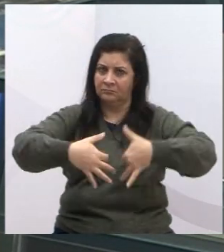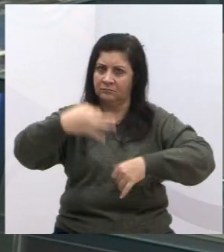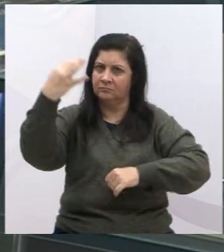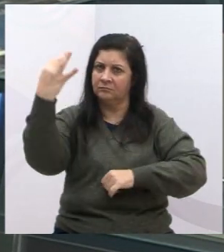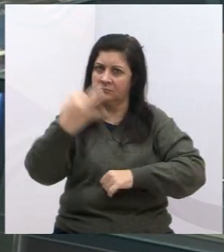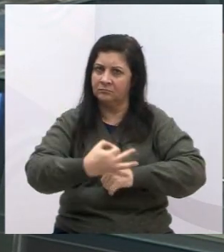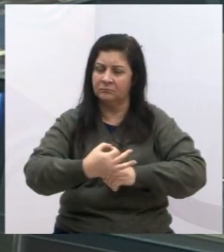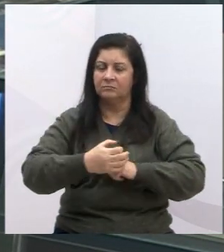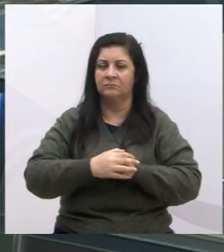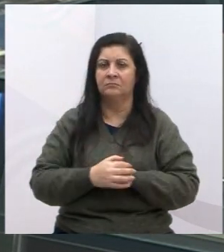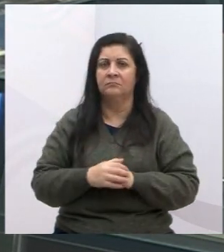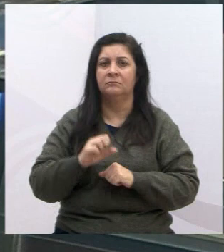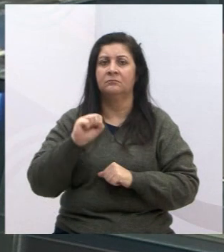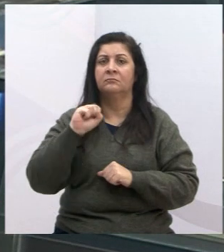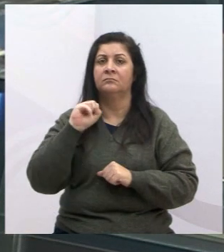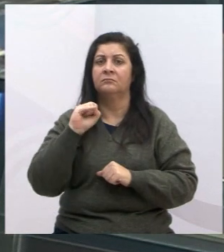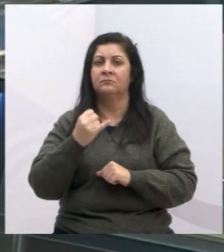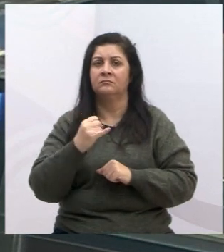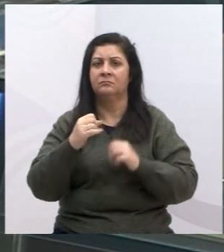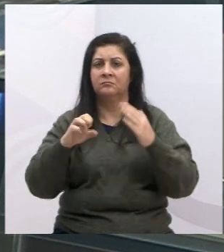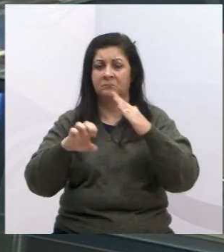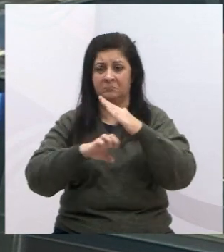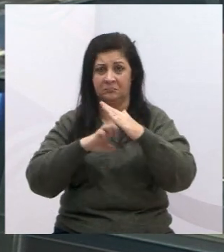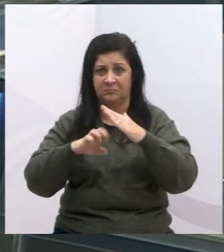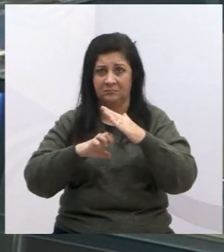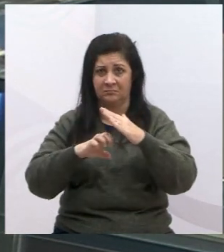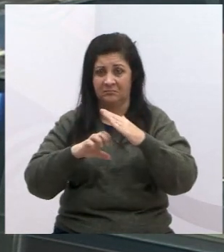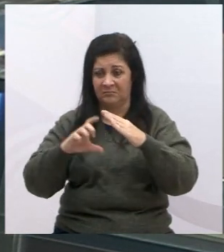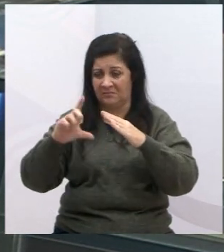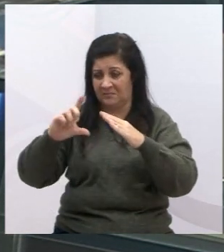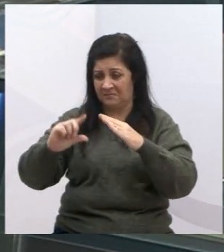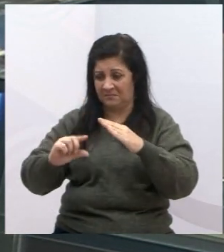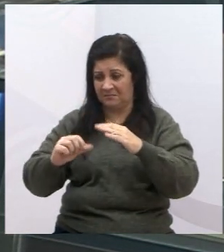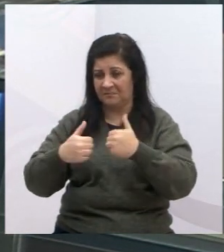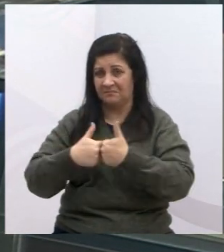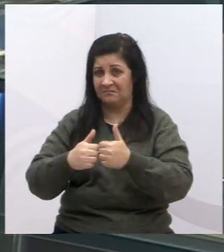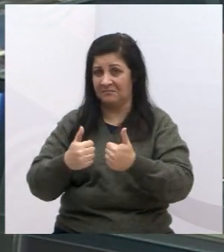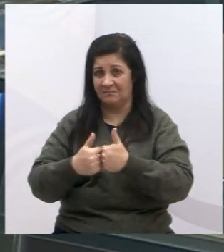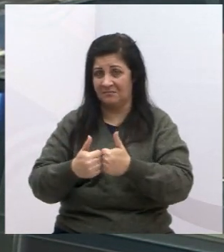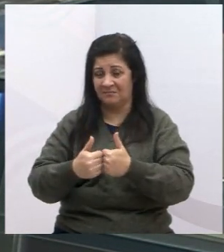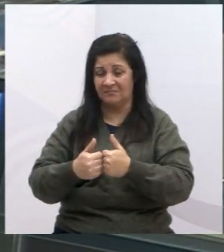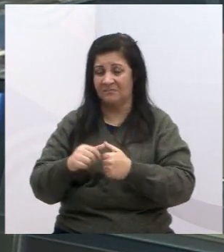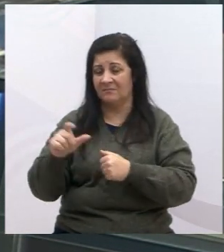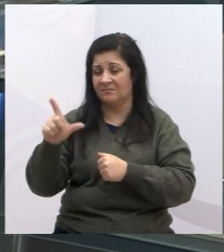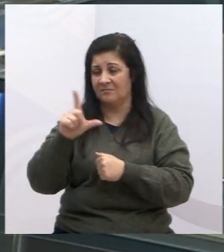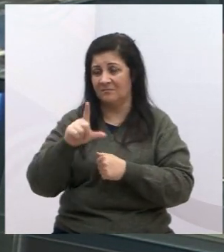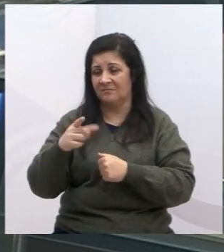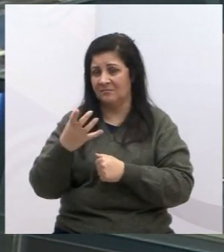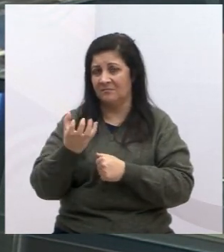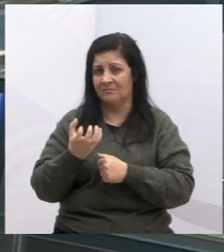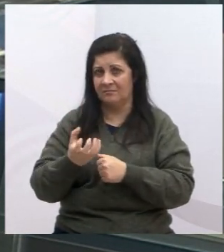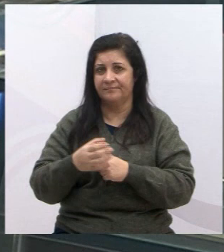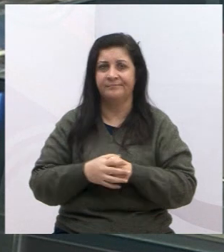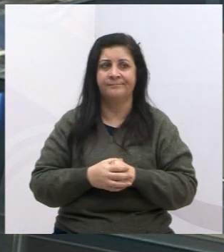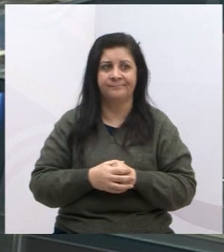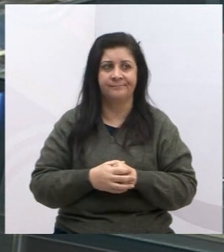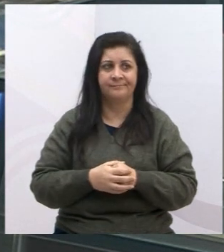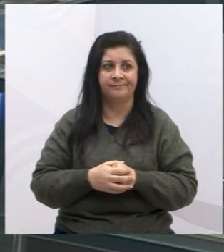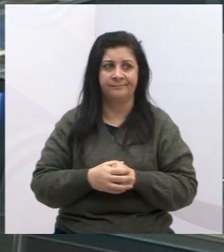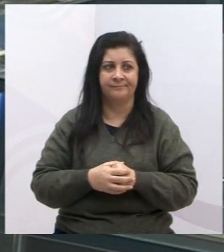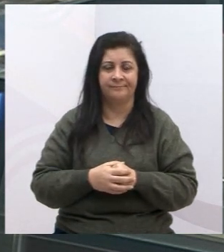puder reduzir a frota para aumentar o seu lucro, isso é óbvio que vai acontecer. Não são